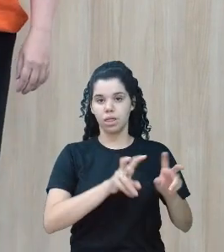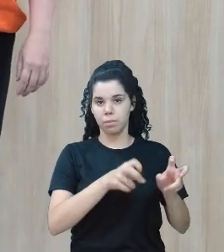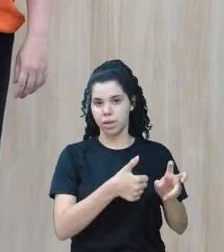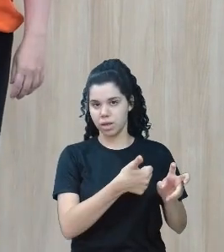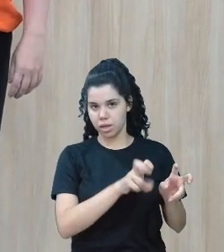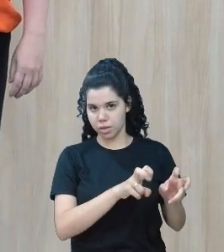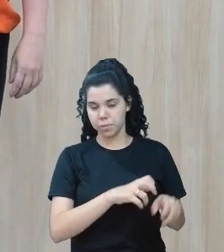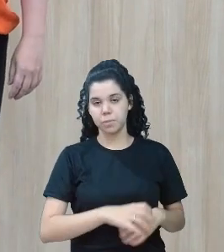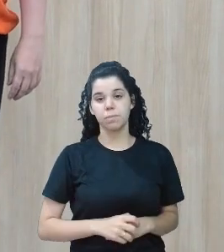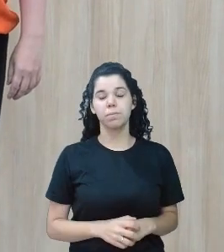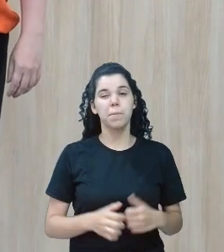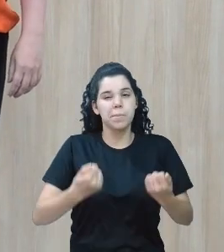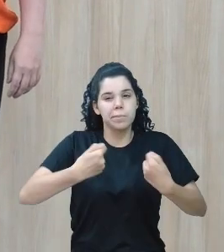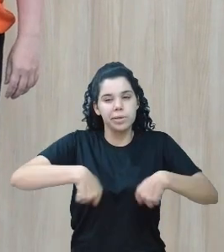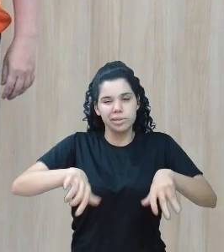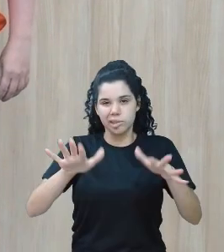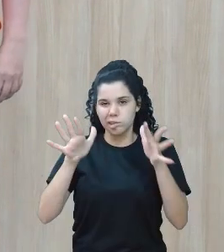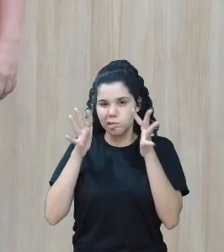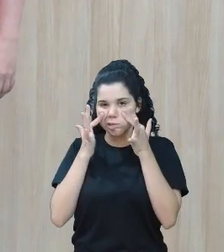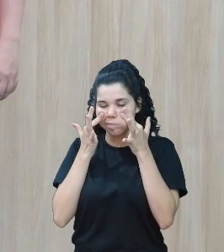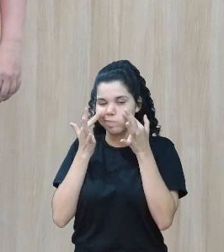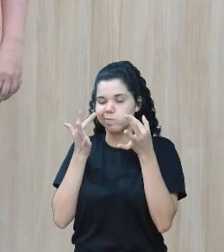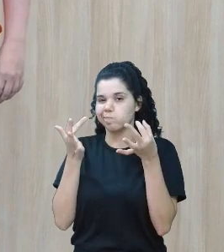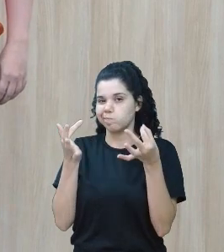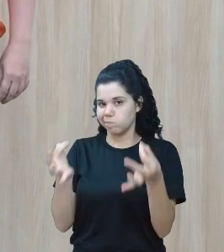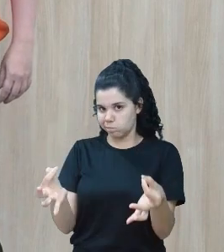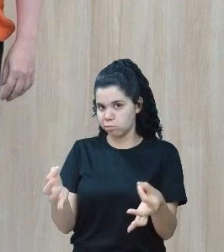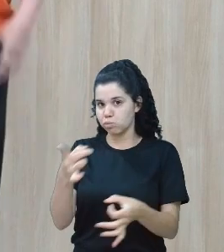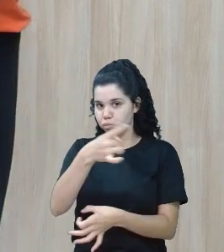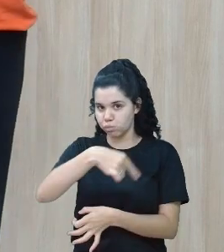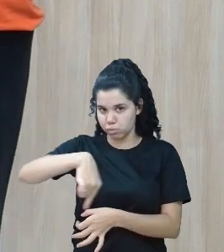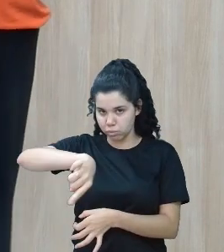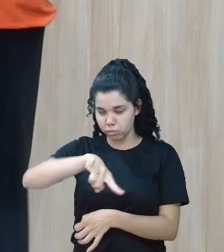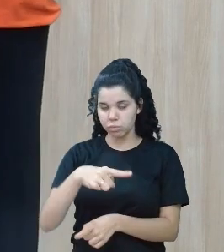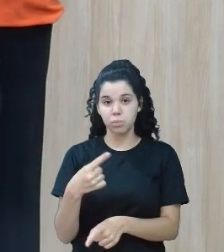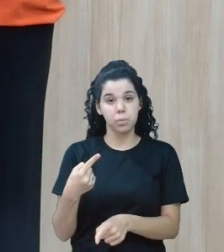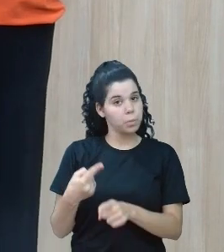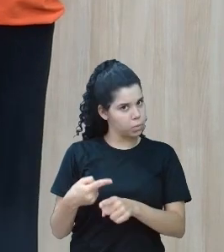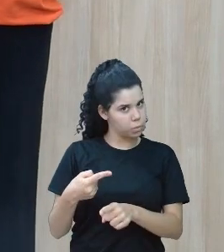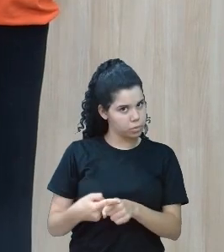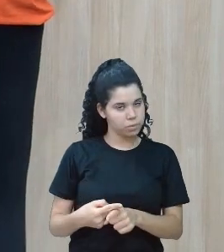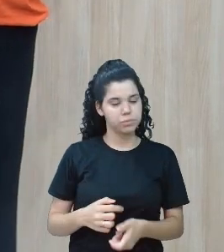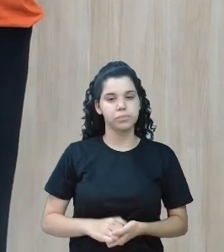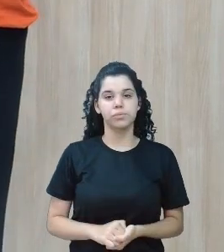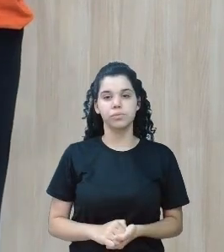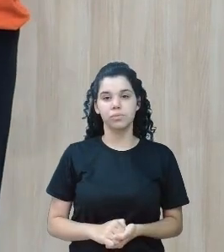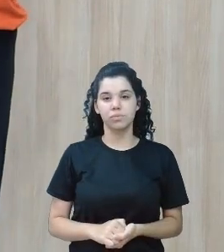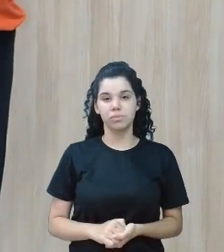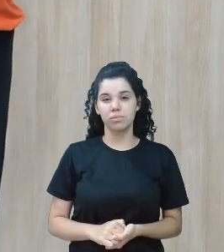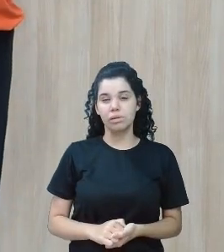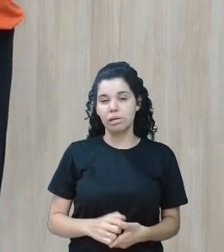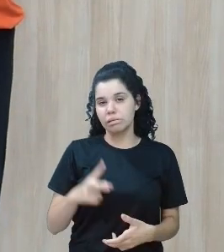15 requer muita atenção de vocês. Por quê? É um descritor muito pesado, porque ele